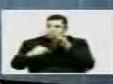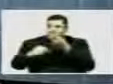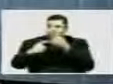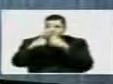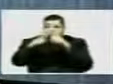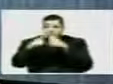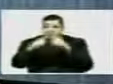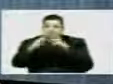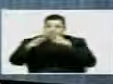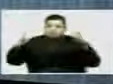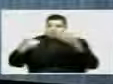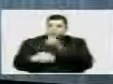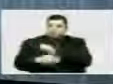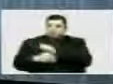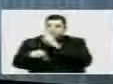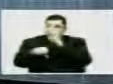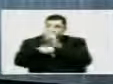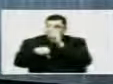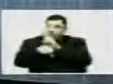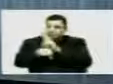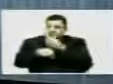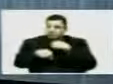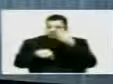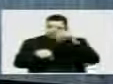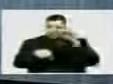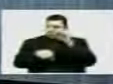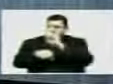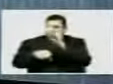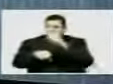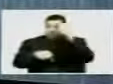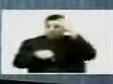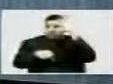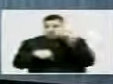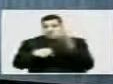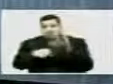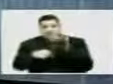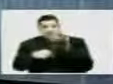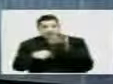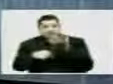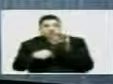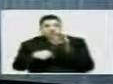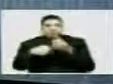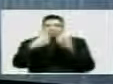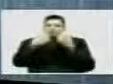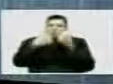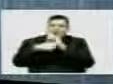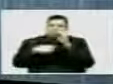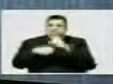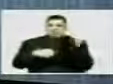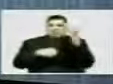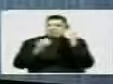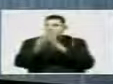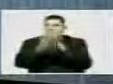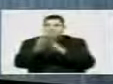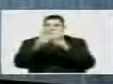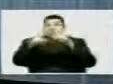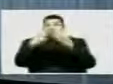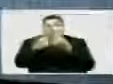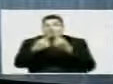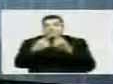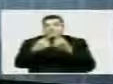reivindicar o aumento do número de vagas no parlamento. Acho que é uma medida necessária,